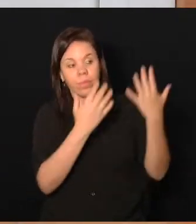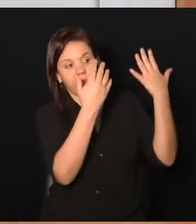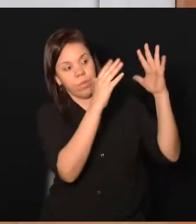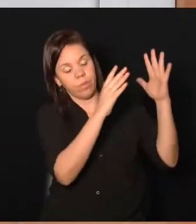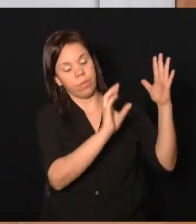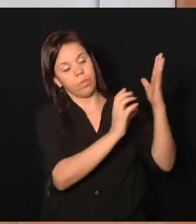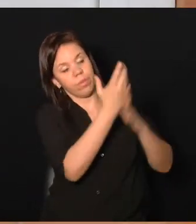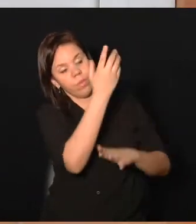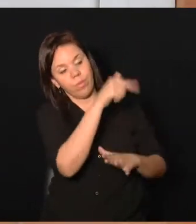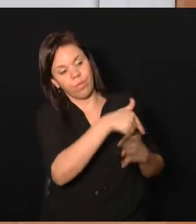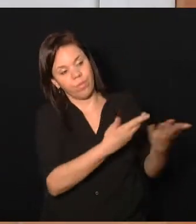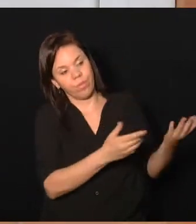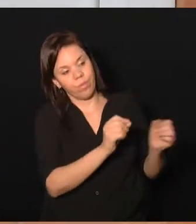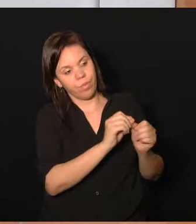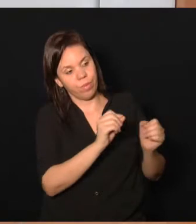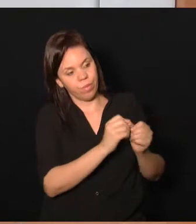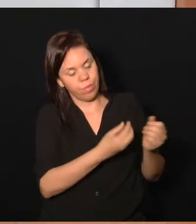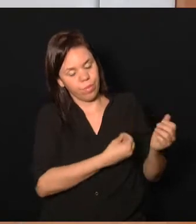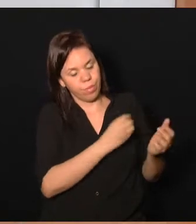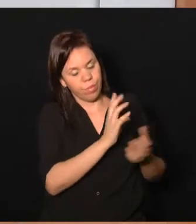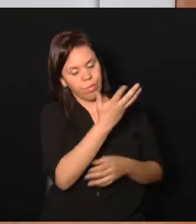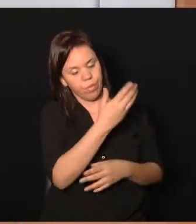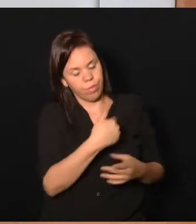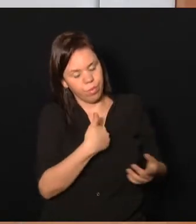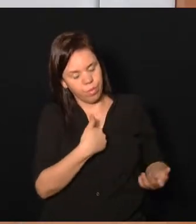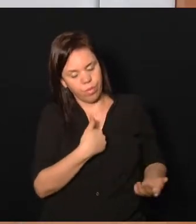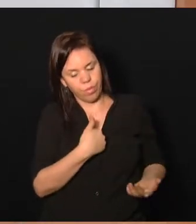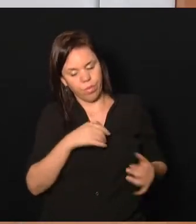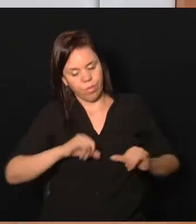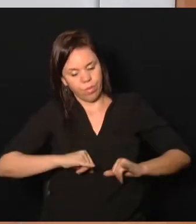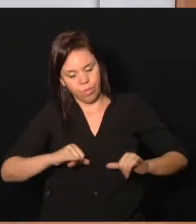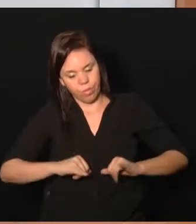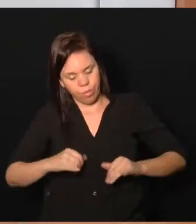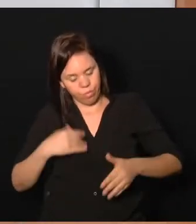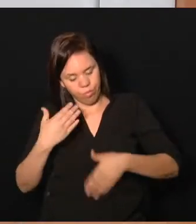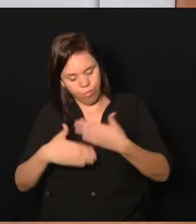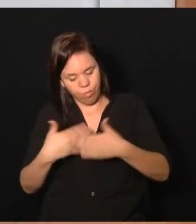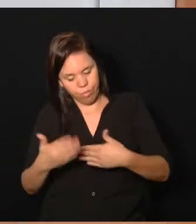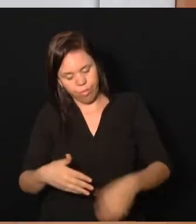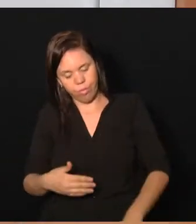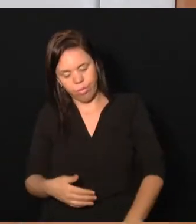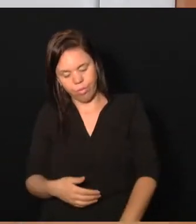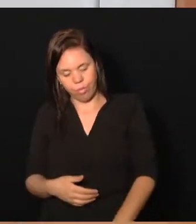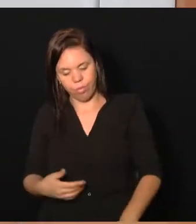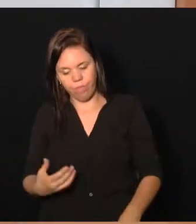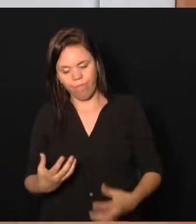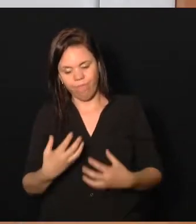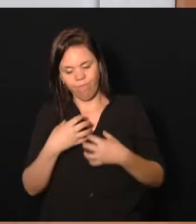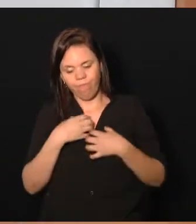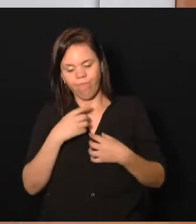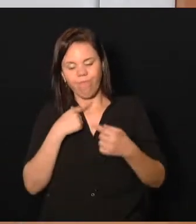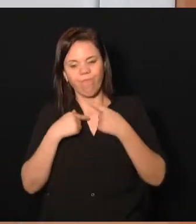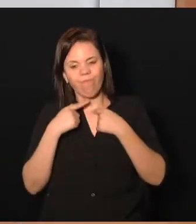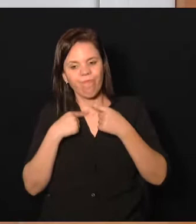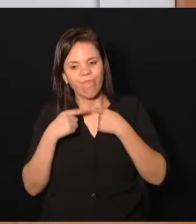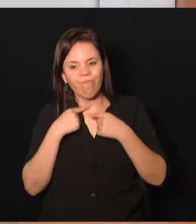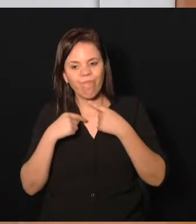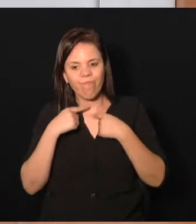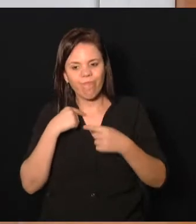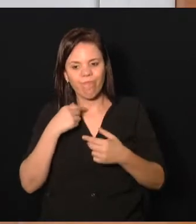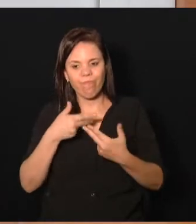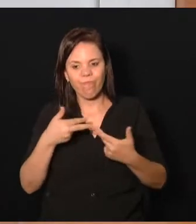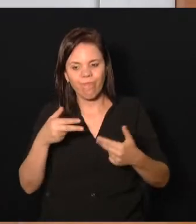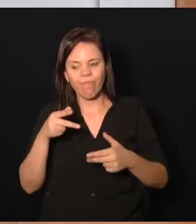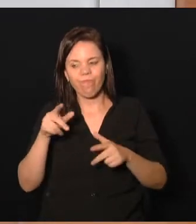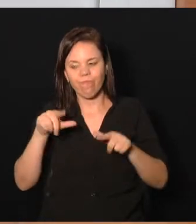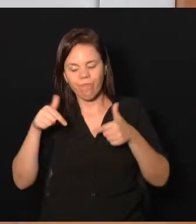vida doloroso, que ele foi se tornando aquela chama para que as coisas melhorassem.